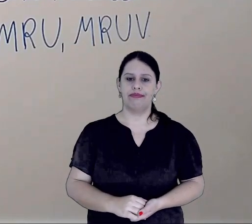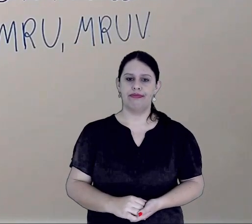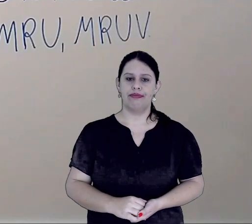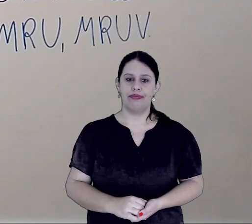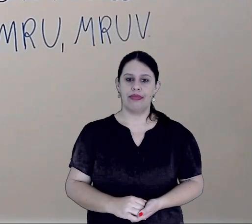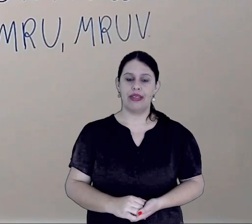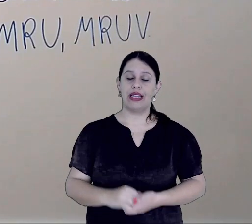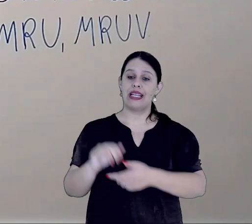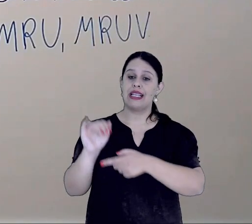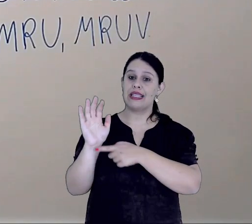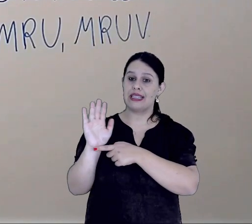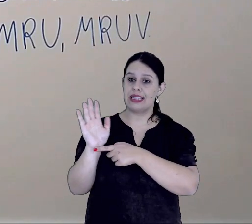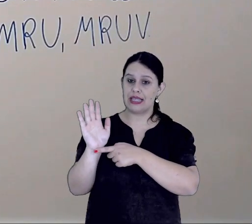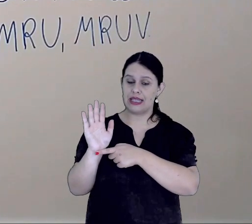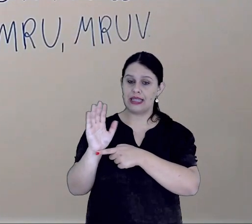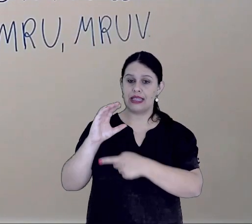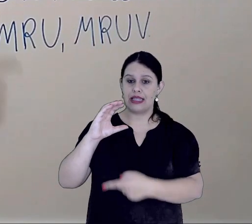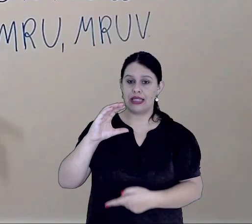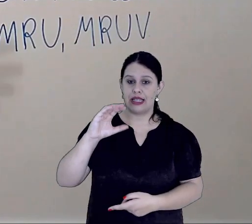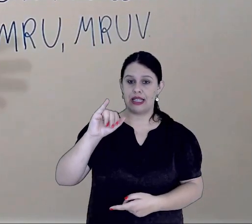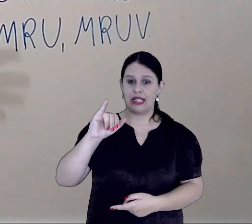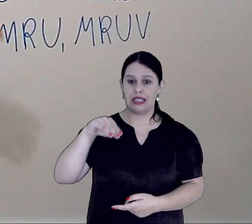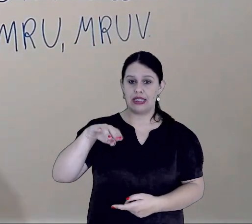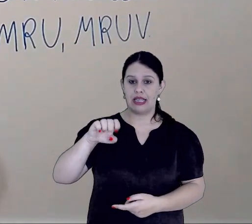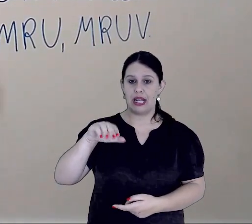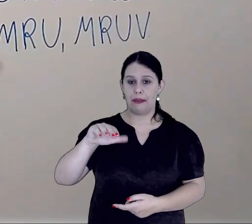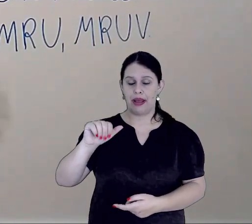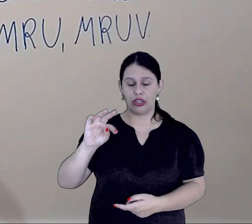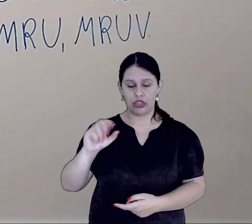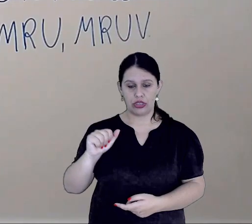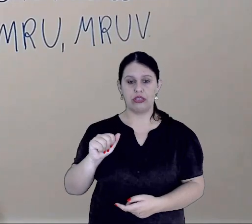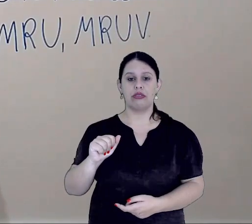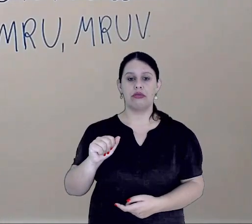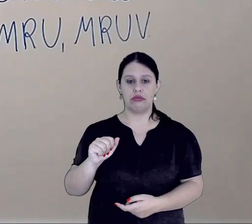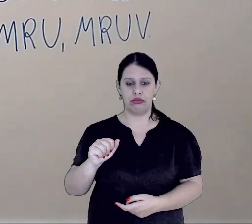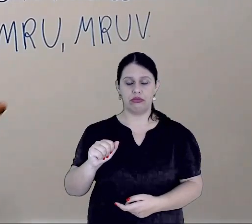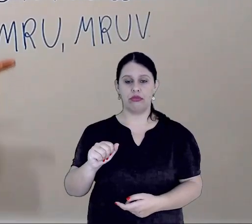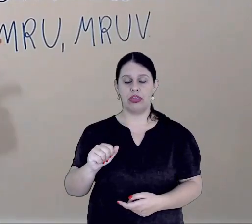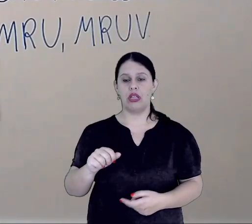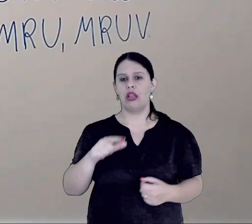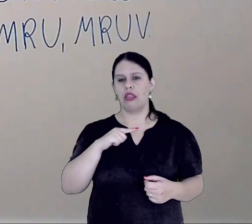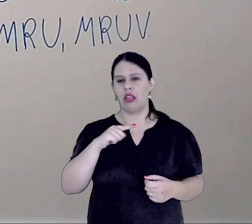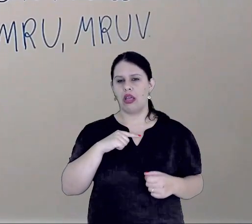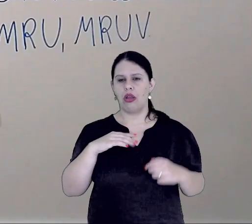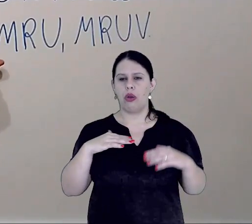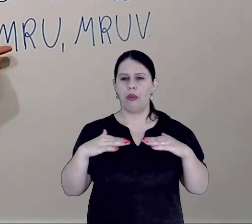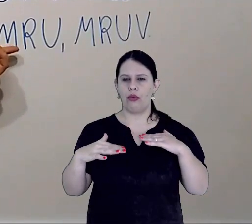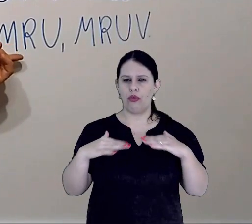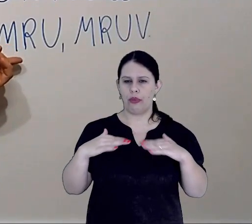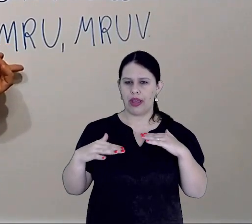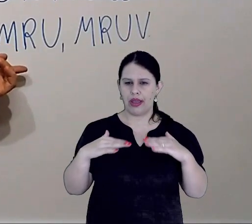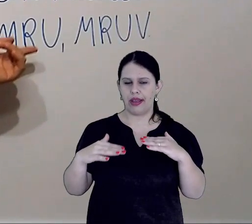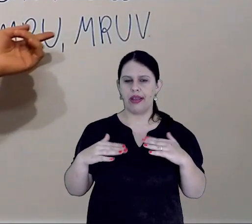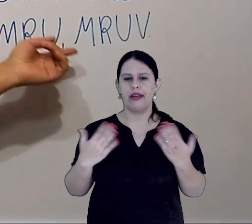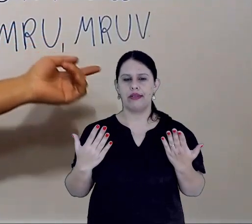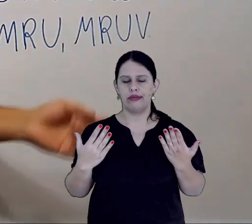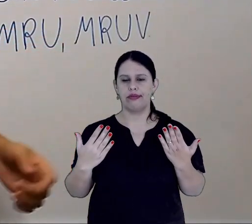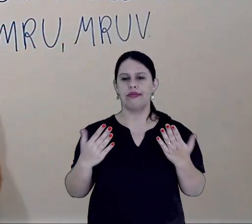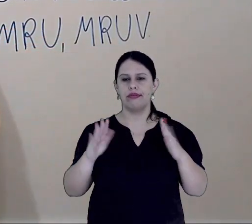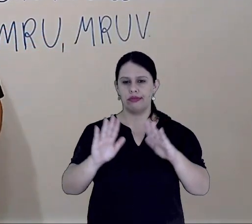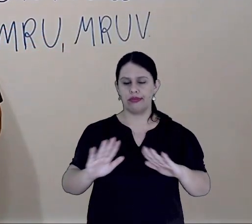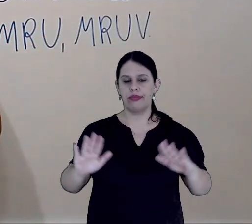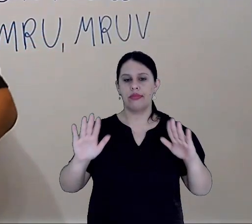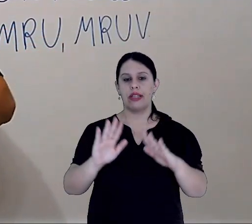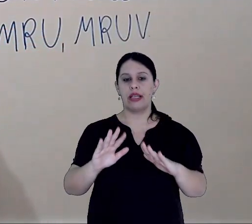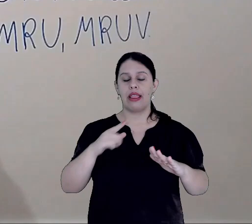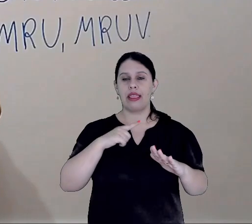Cinemática escalar Que, geralmente vista no ensino médio A cinemática escalar, com movimento uniforme,